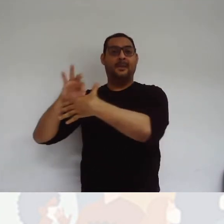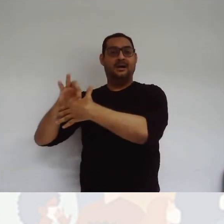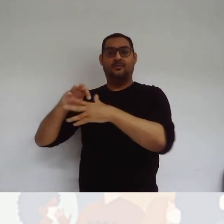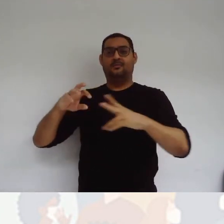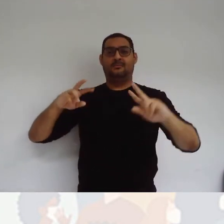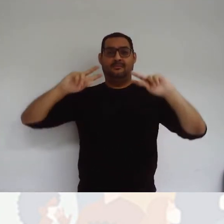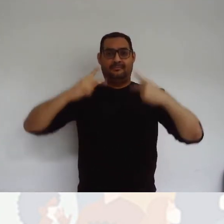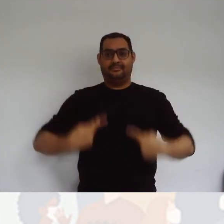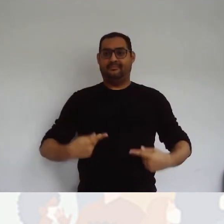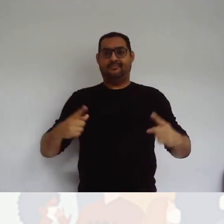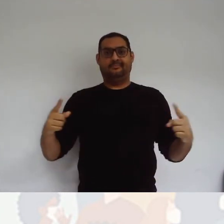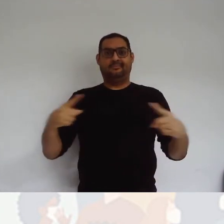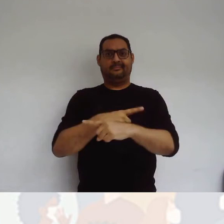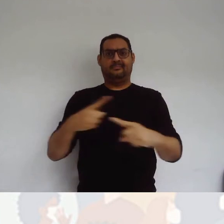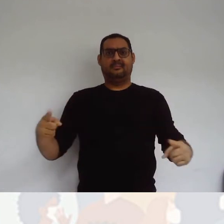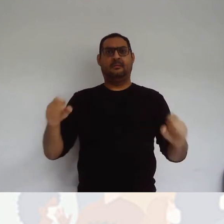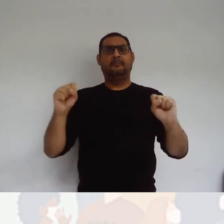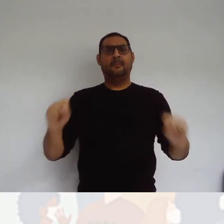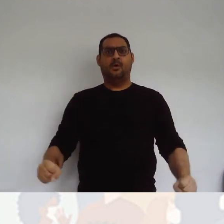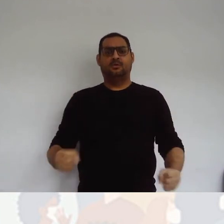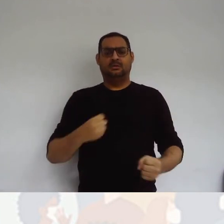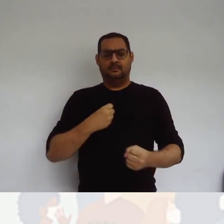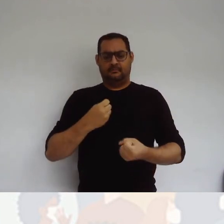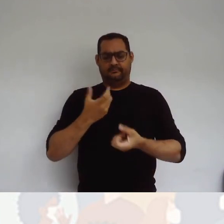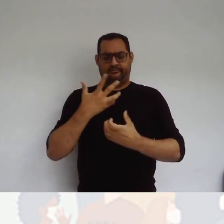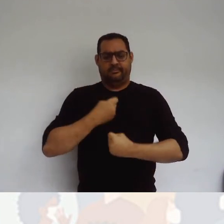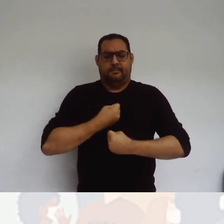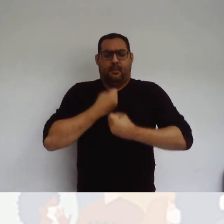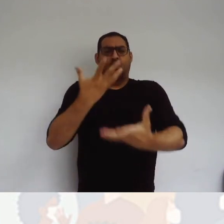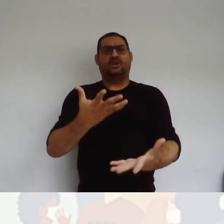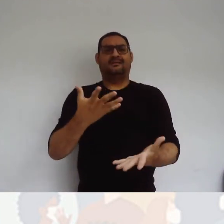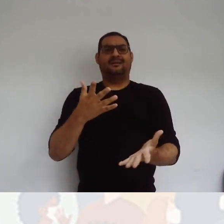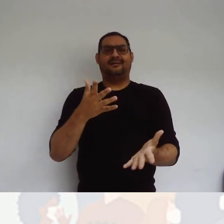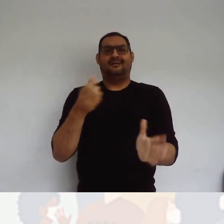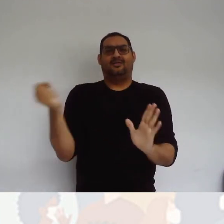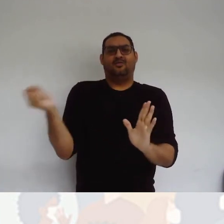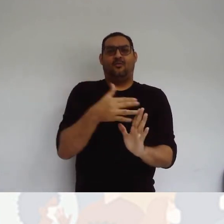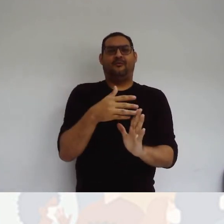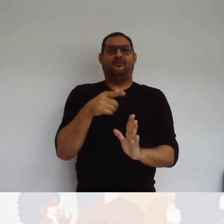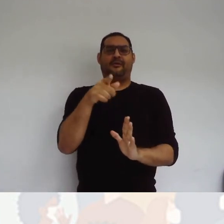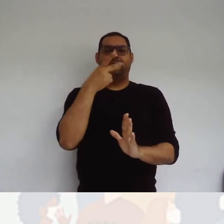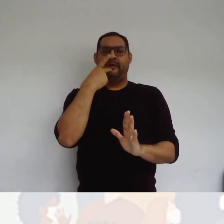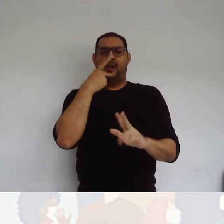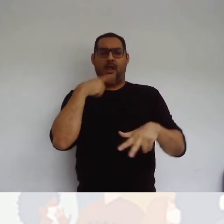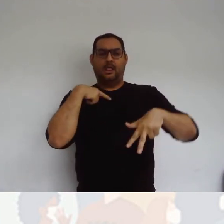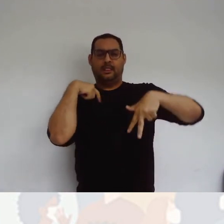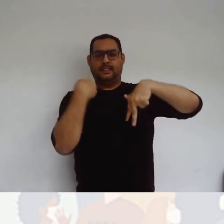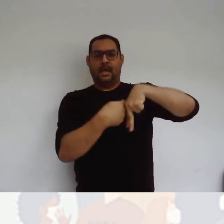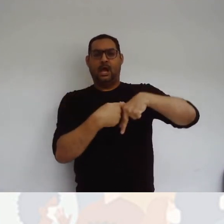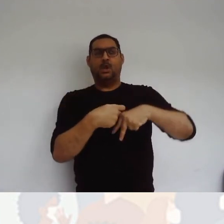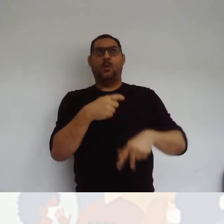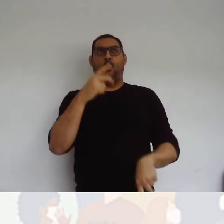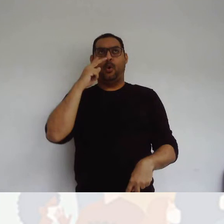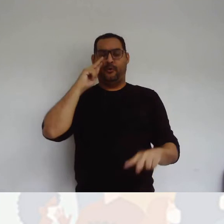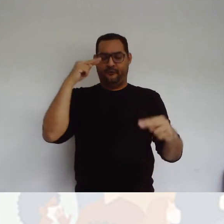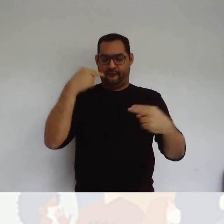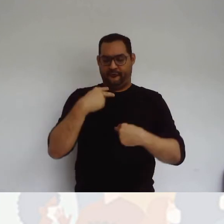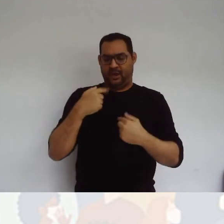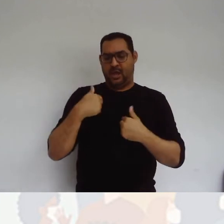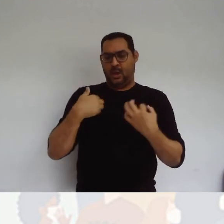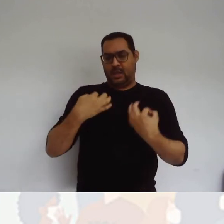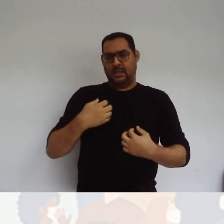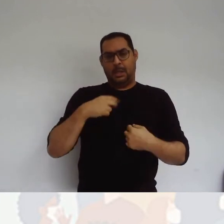ajudar a projetar outros sentidos sobre nós mesmos, bem longe desses sentidos de nos vermos como